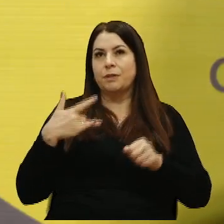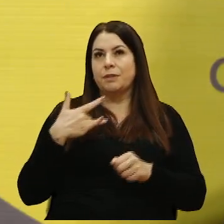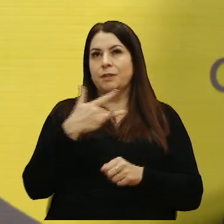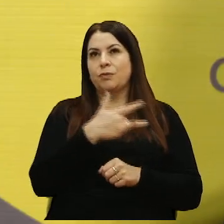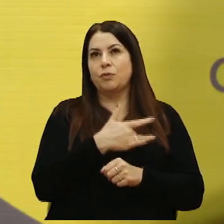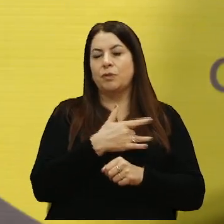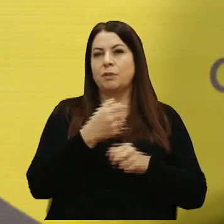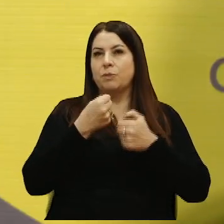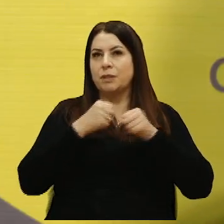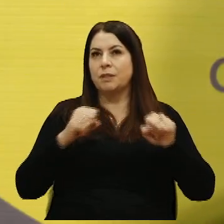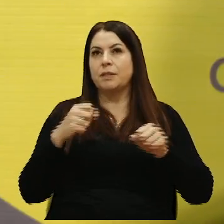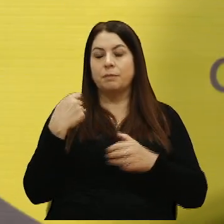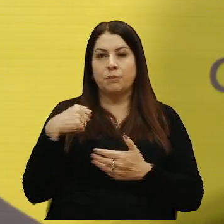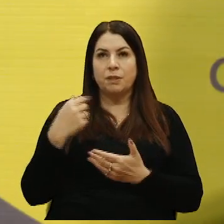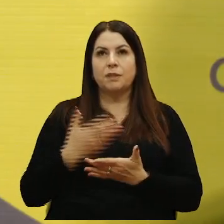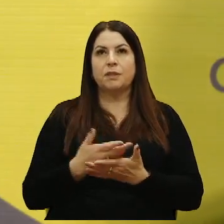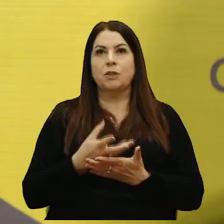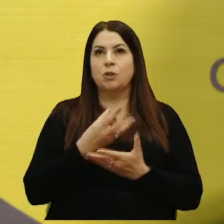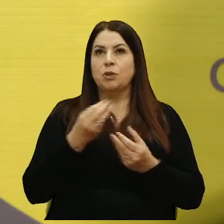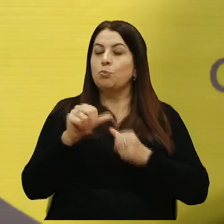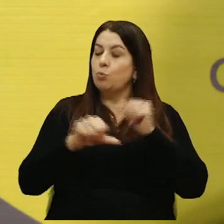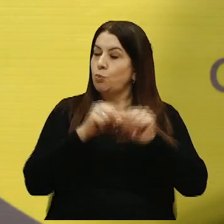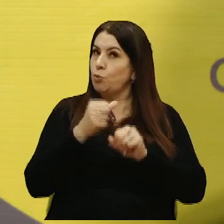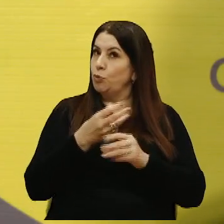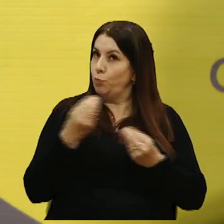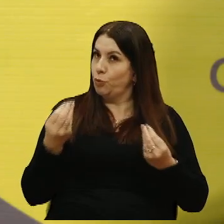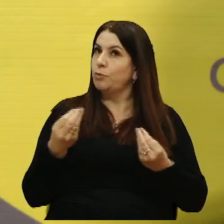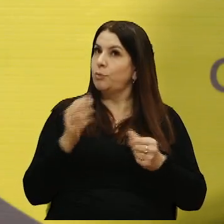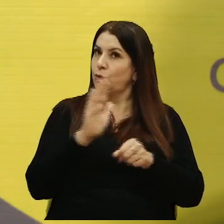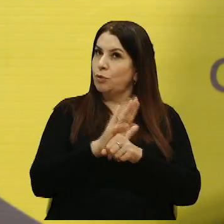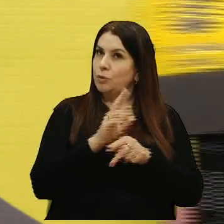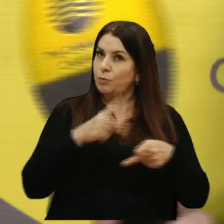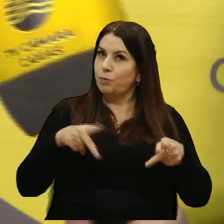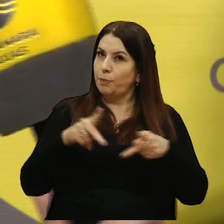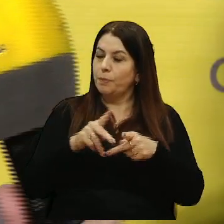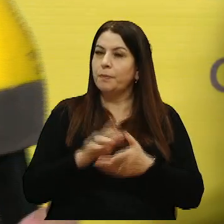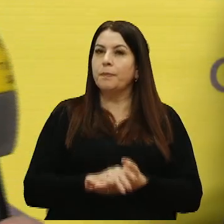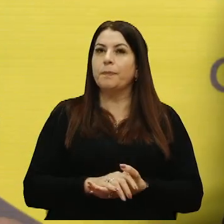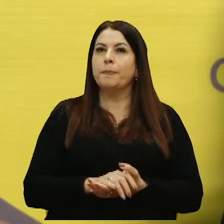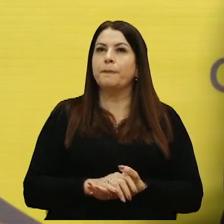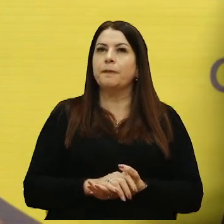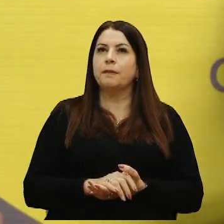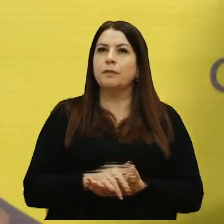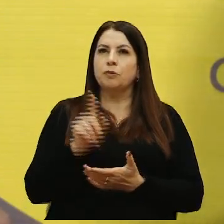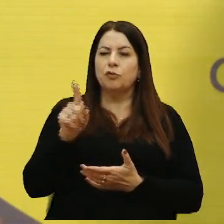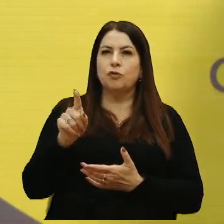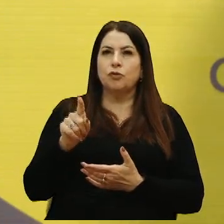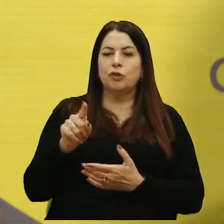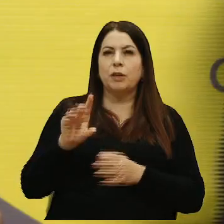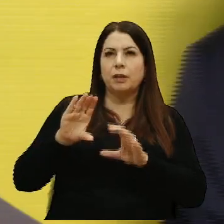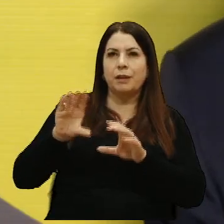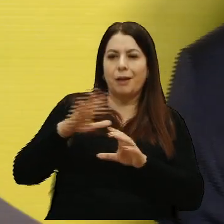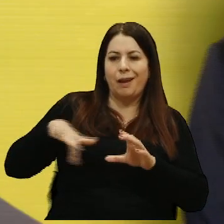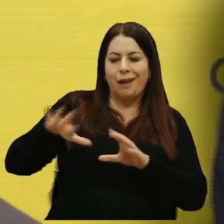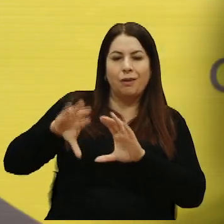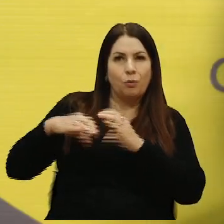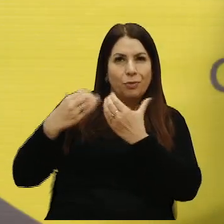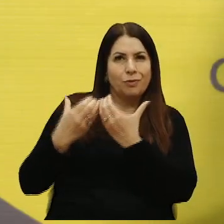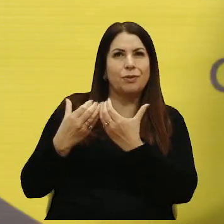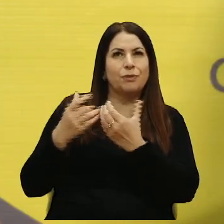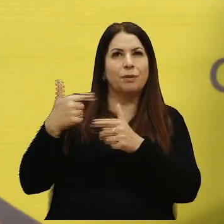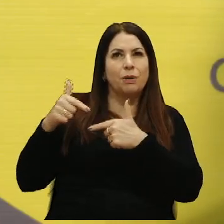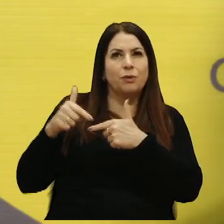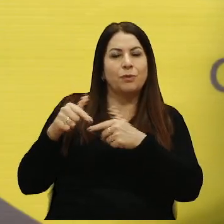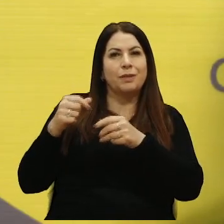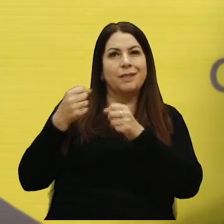que é uma secretaria que a gente precisa que mude muito para ajudar o nosso povo. O senhor que já vem do comunitarismo, trabalhou recentemente